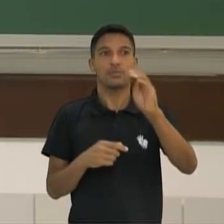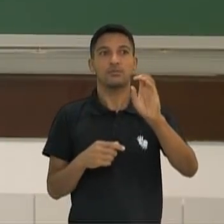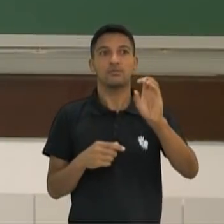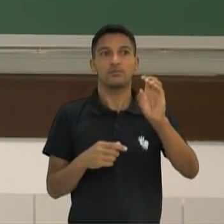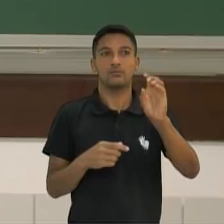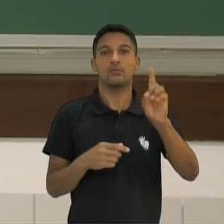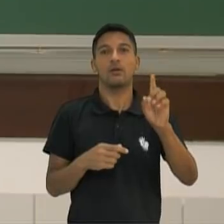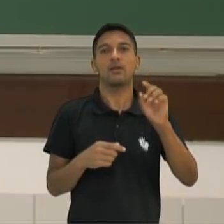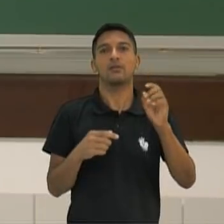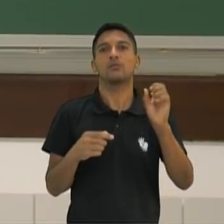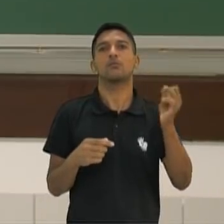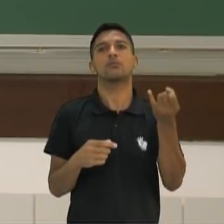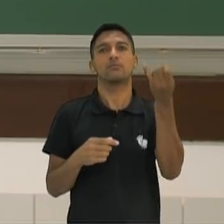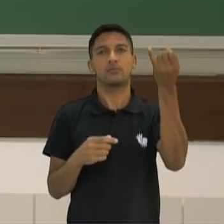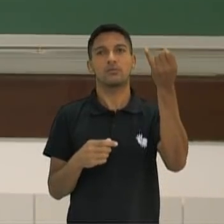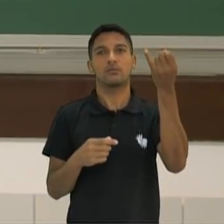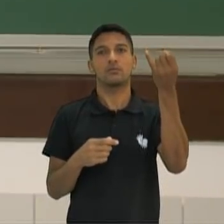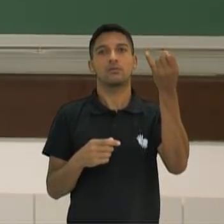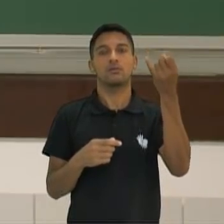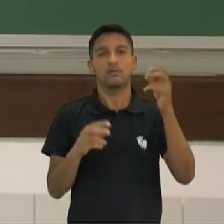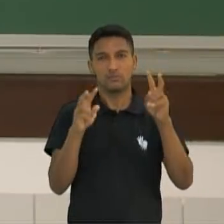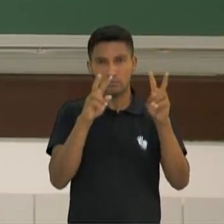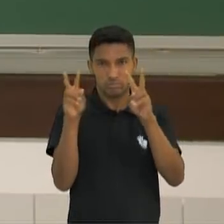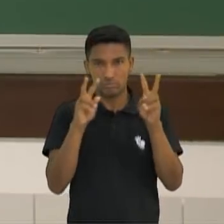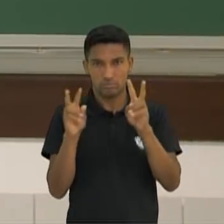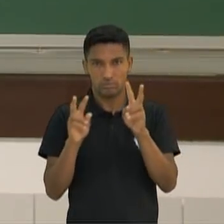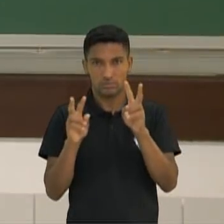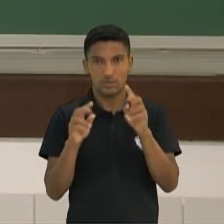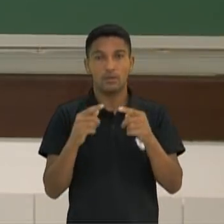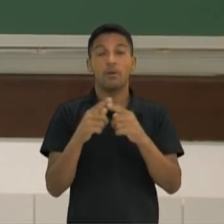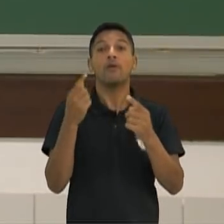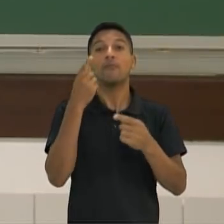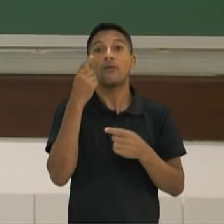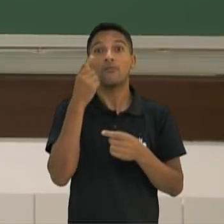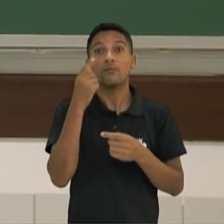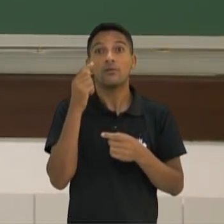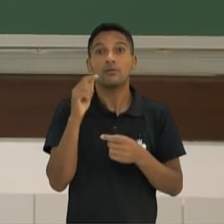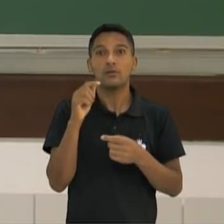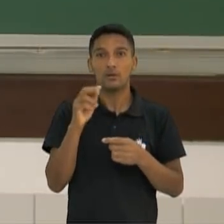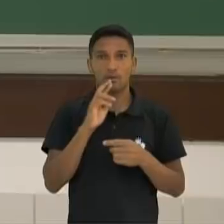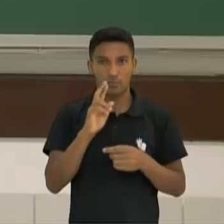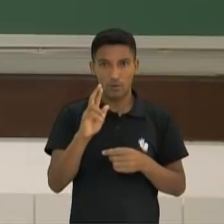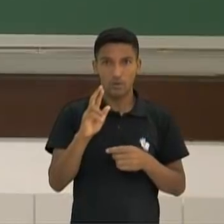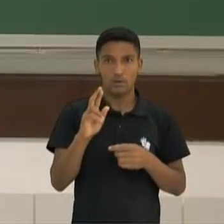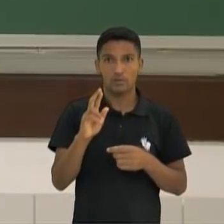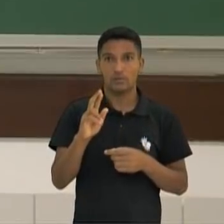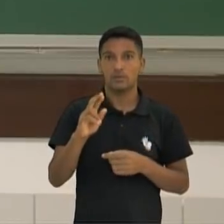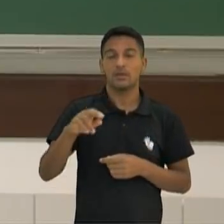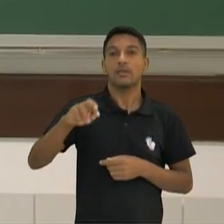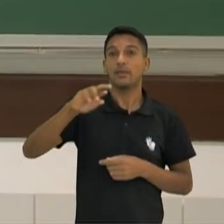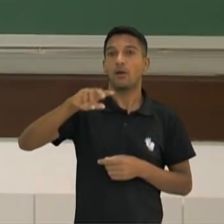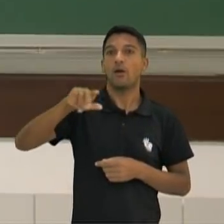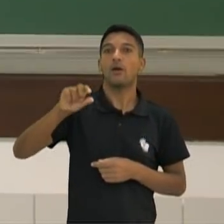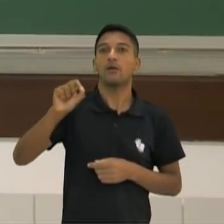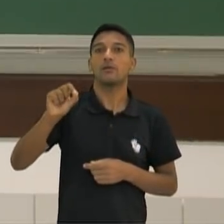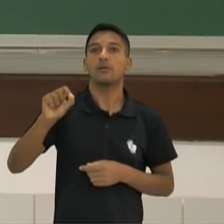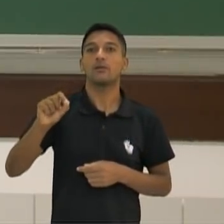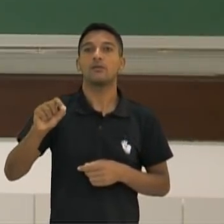importantes, todas devem ser seguidas, mas temos que analisar aquela que literalmente não vai